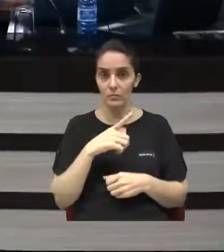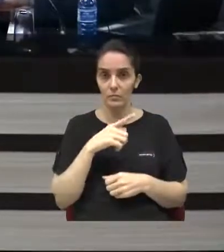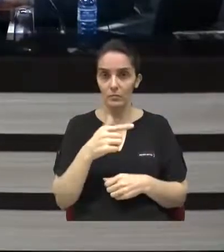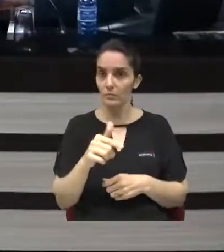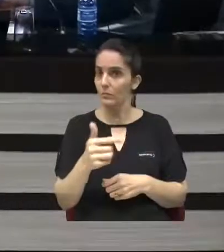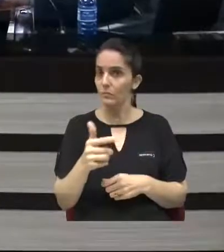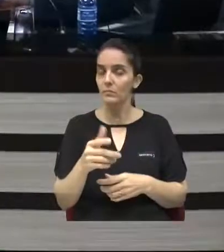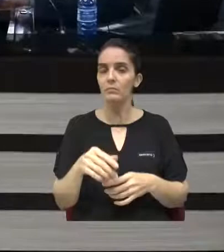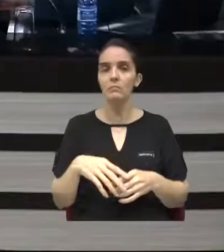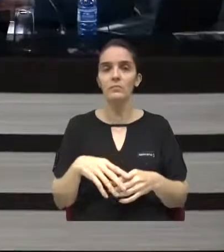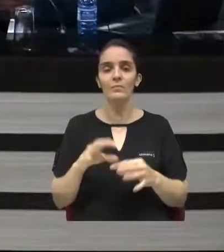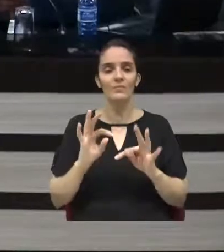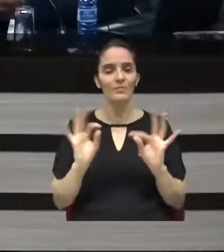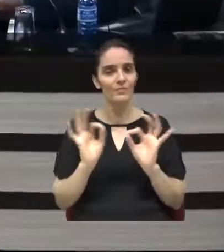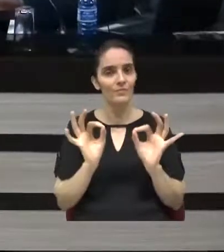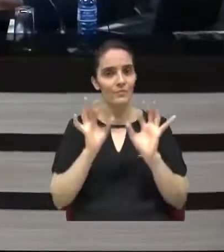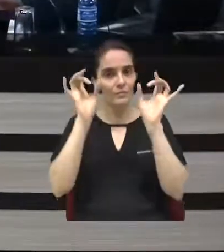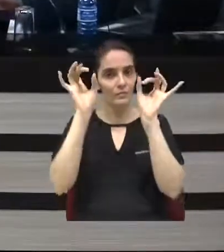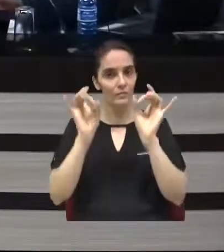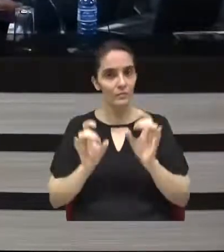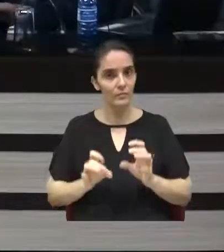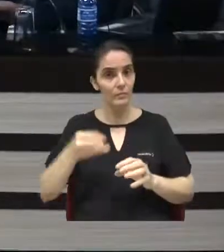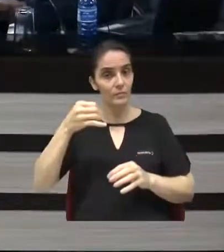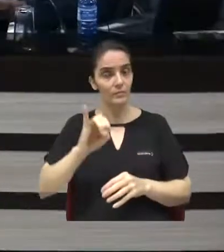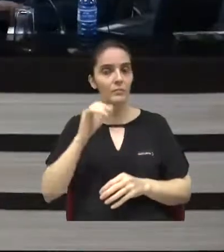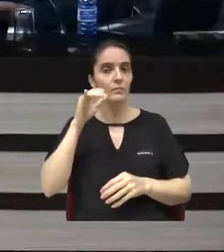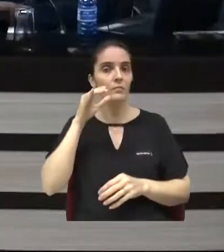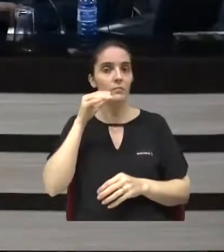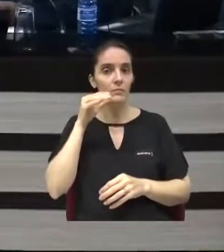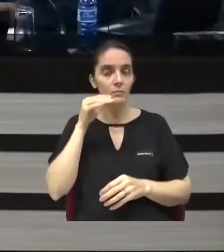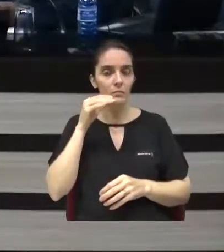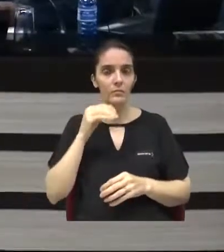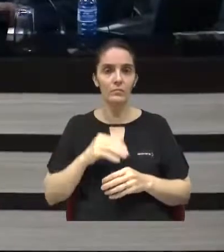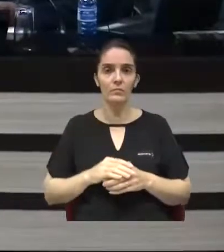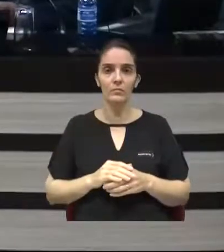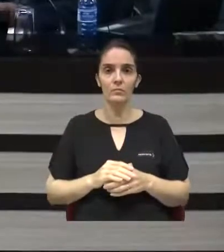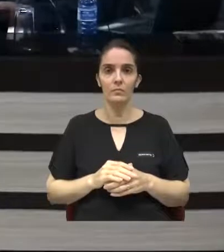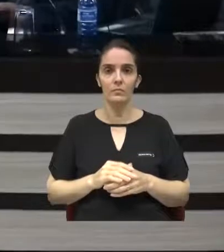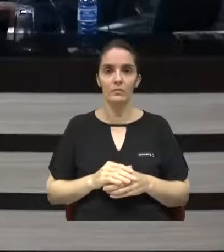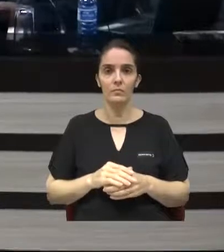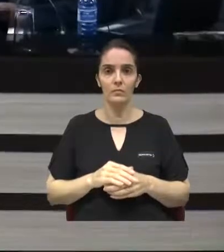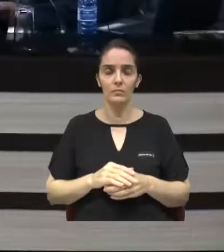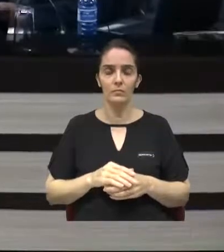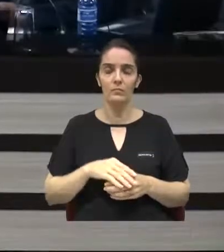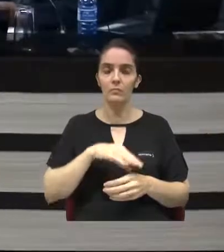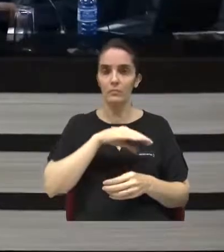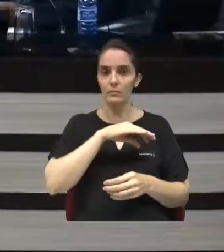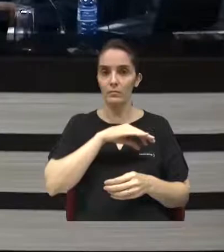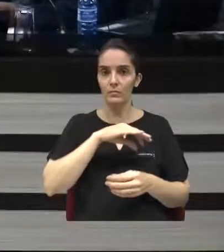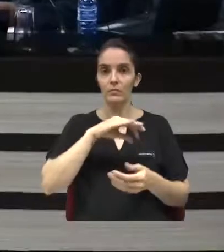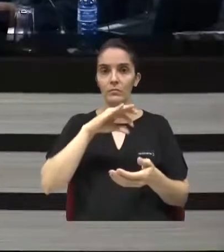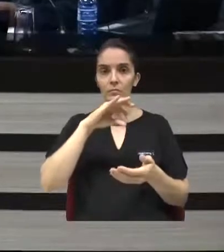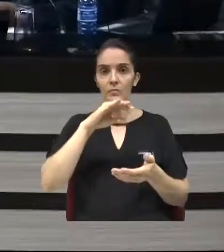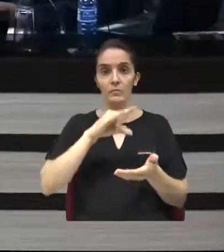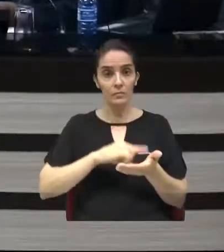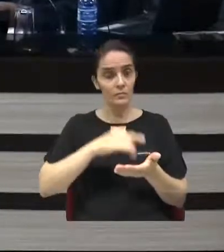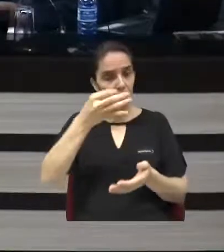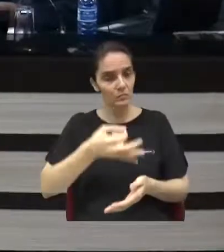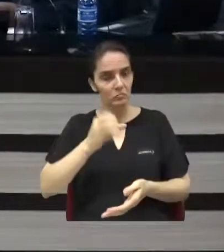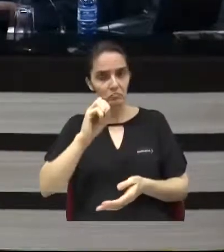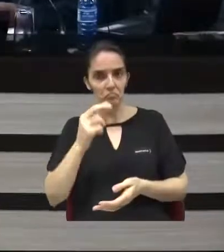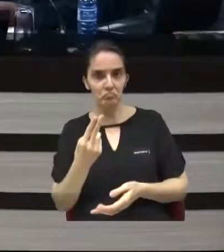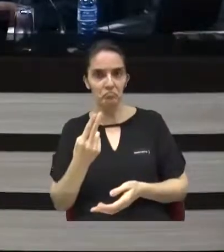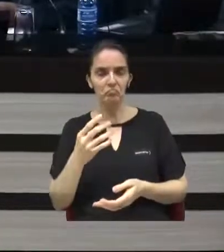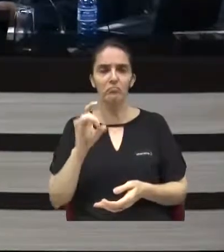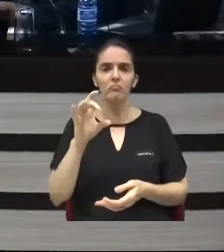se trata de funcionário efetivo ou comissionado. Todavia, a profissão, função ou emprego